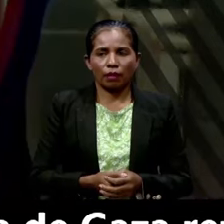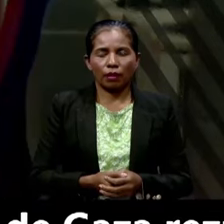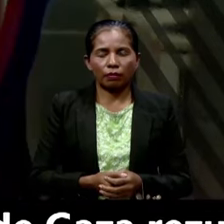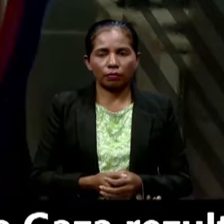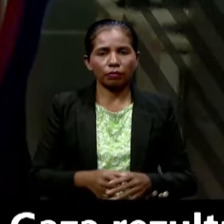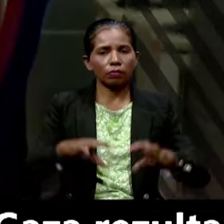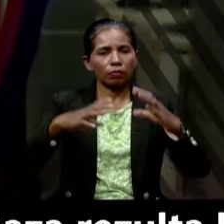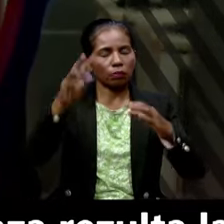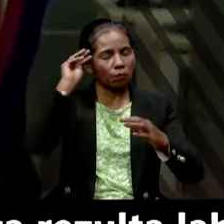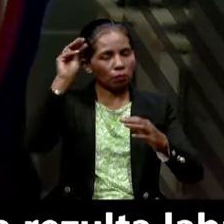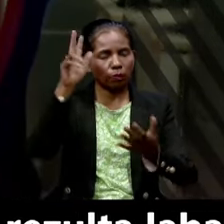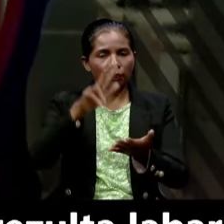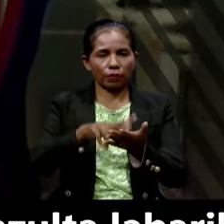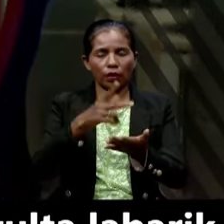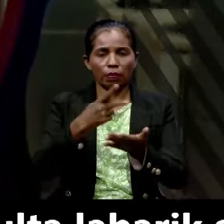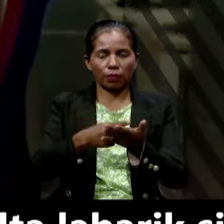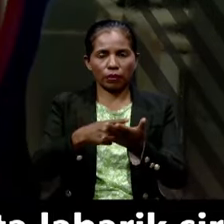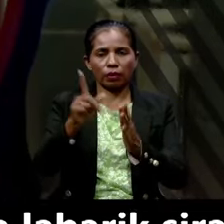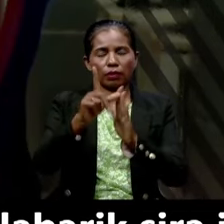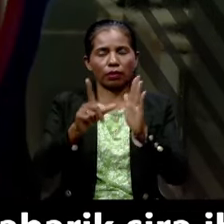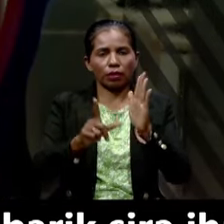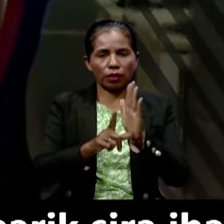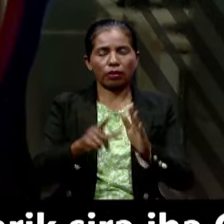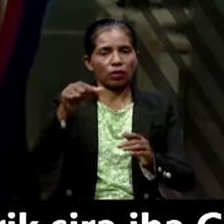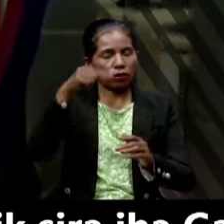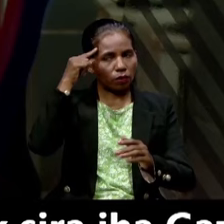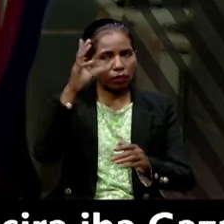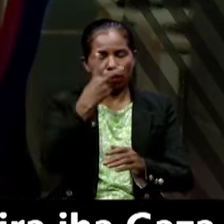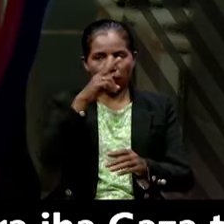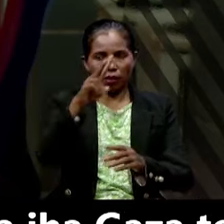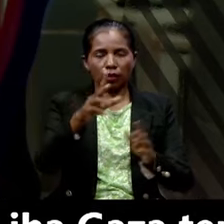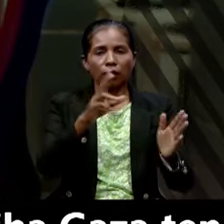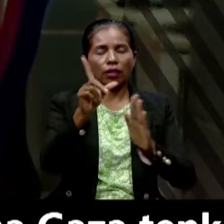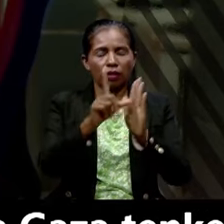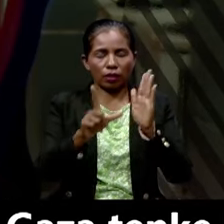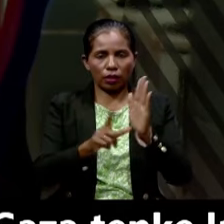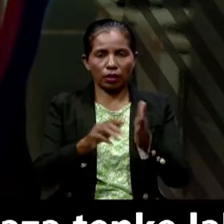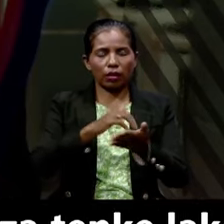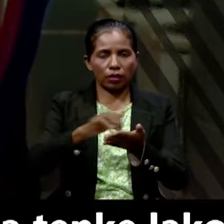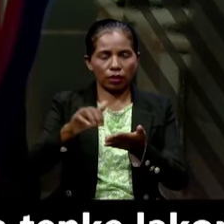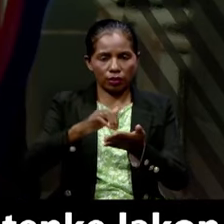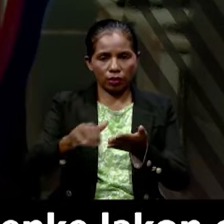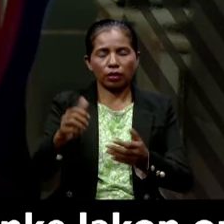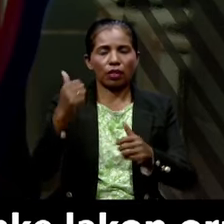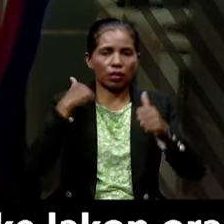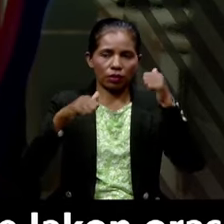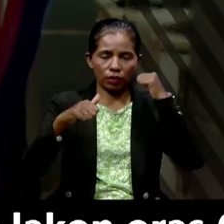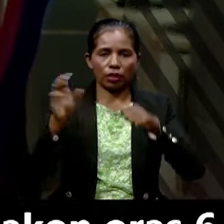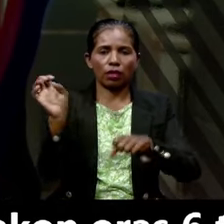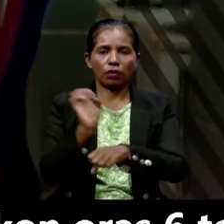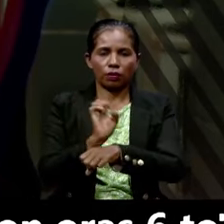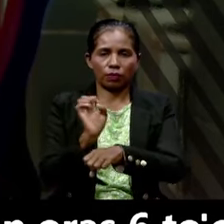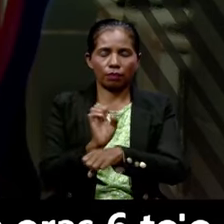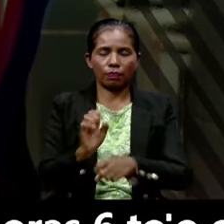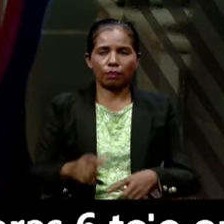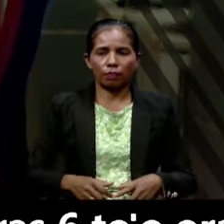O Conselho Ministro aprova o projeto de decreto do governo que regula o procedimento licença na inspeção de atividade e economia.